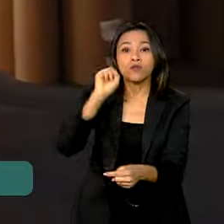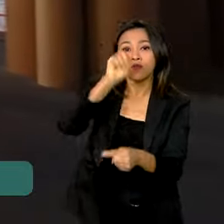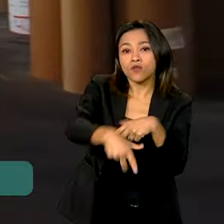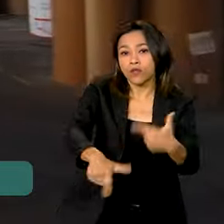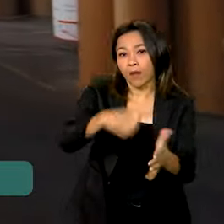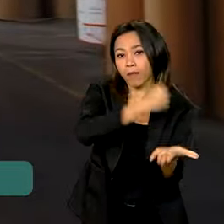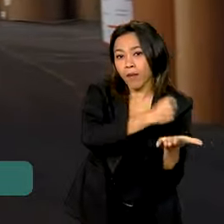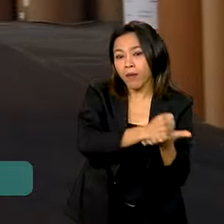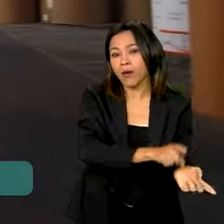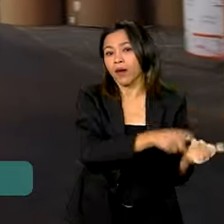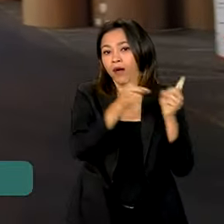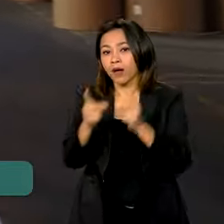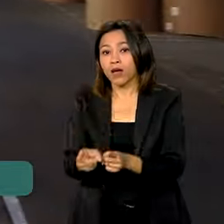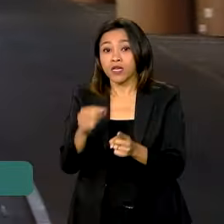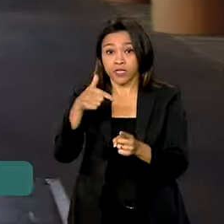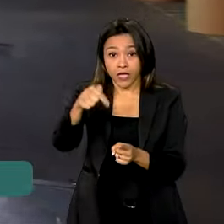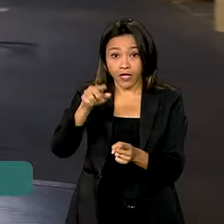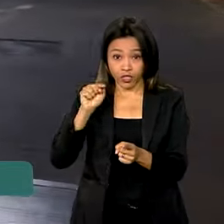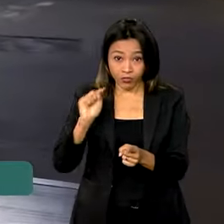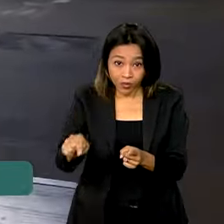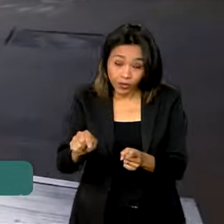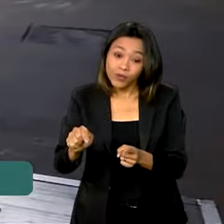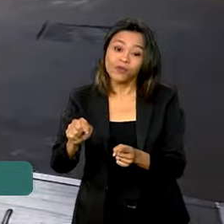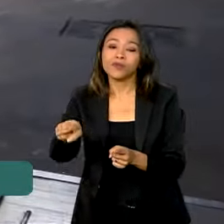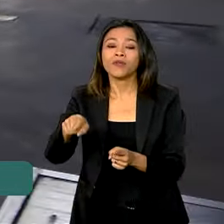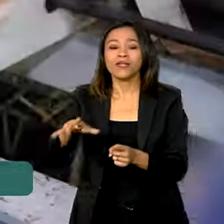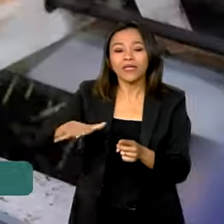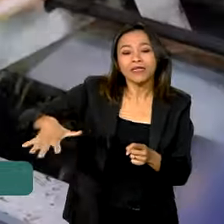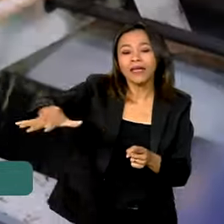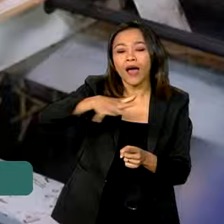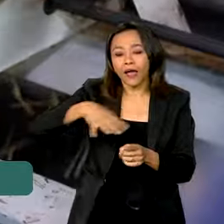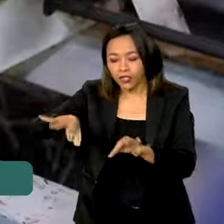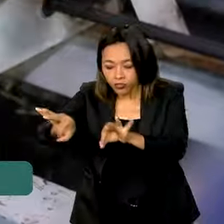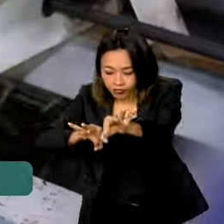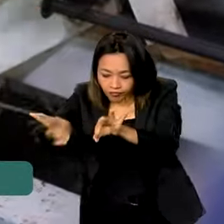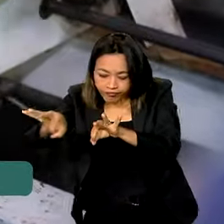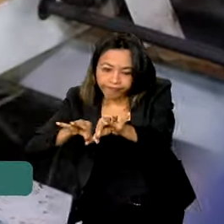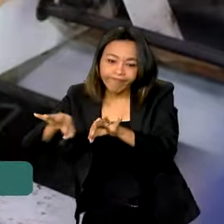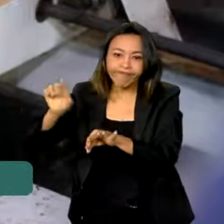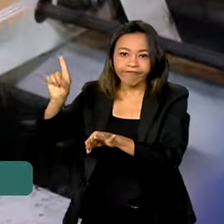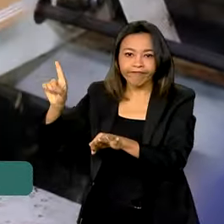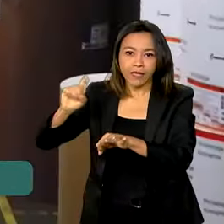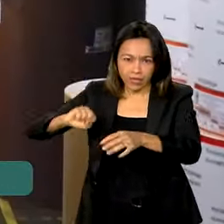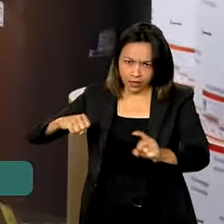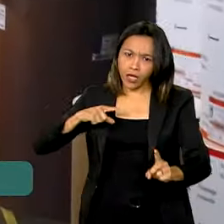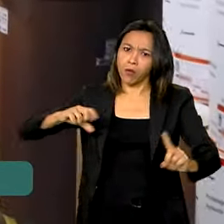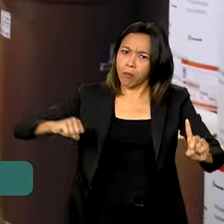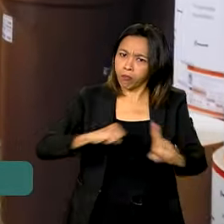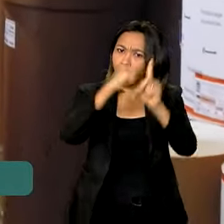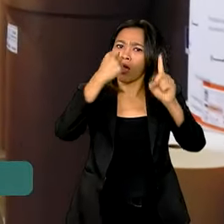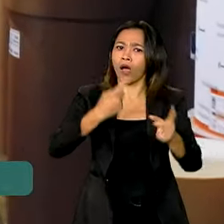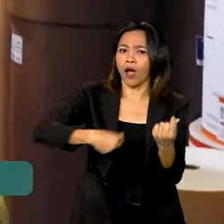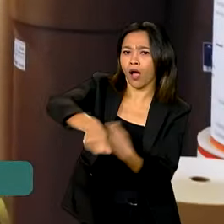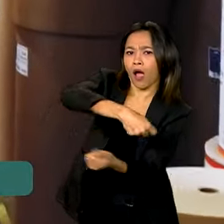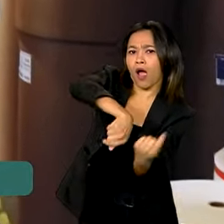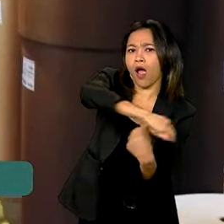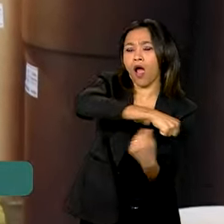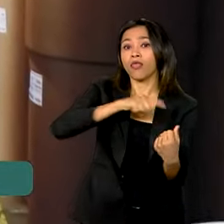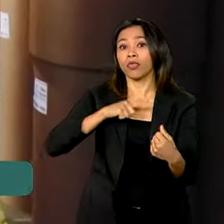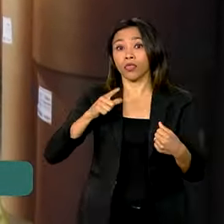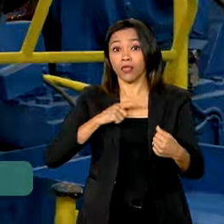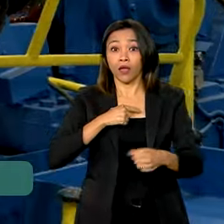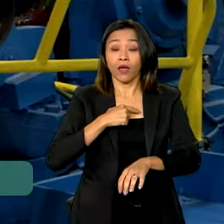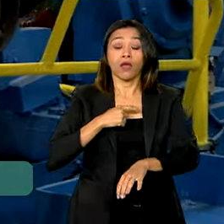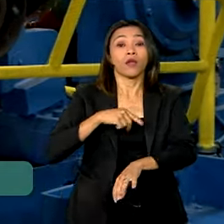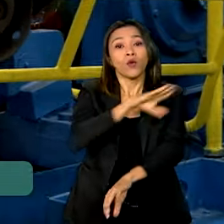e 7.300 vagas nas plantas de produção. Além do impacto econômico, a indústria se destaca pelas práticas